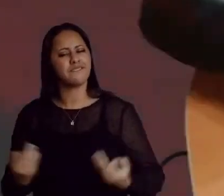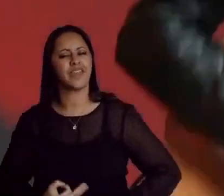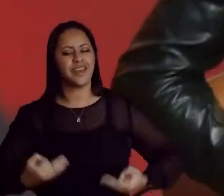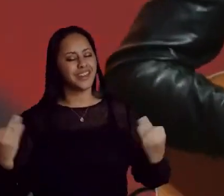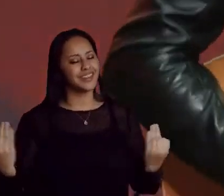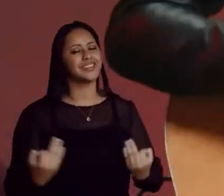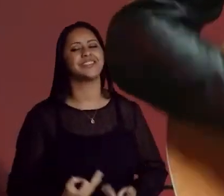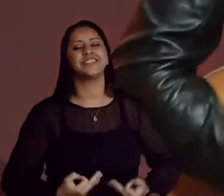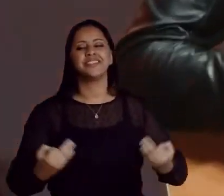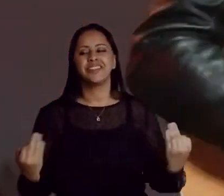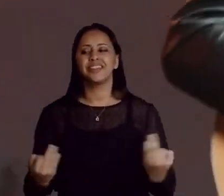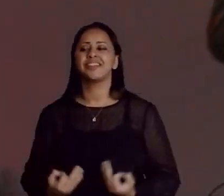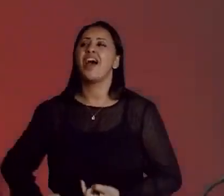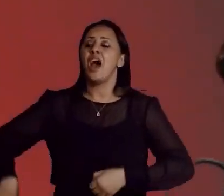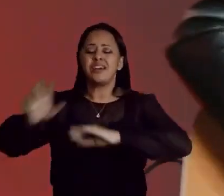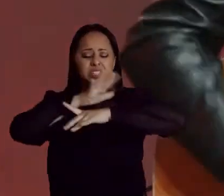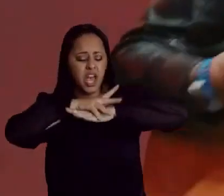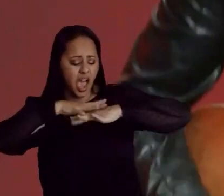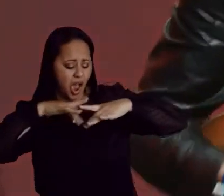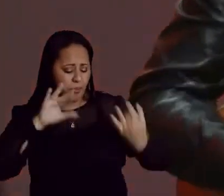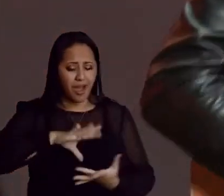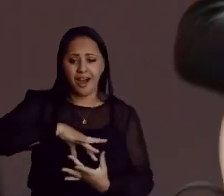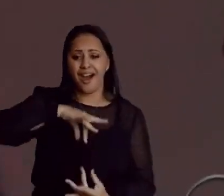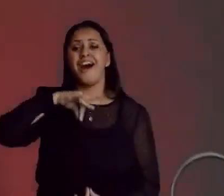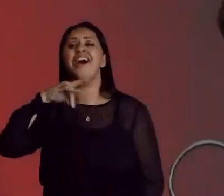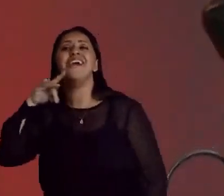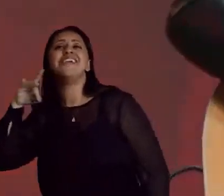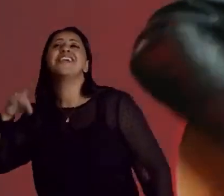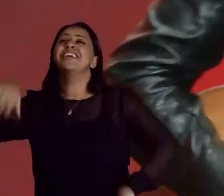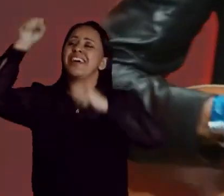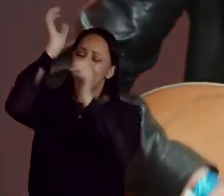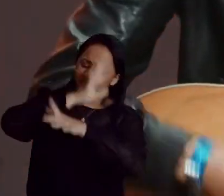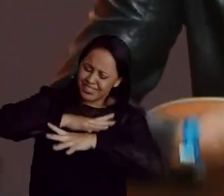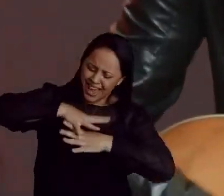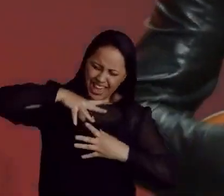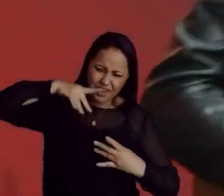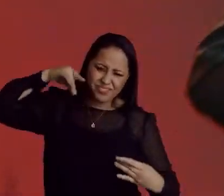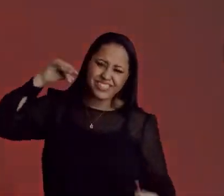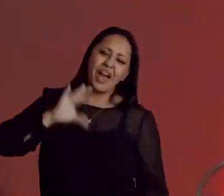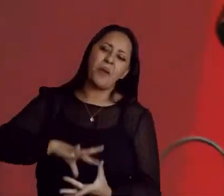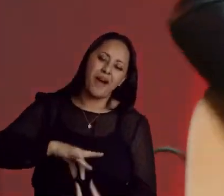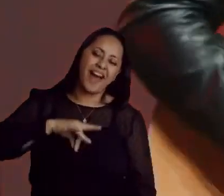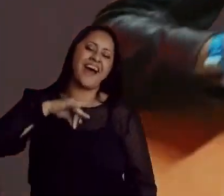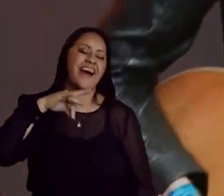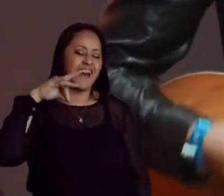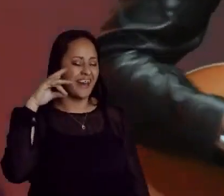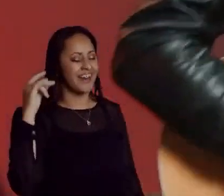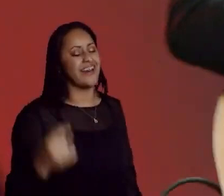é completo. Ele sara minha alma, ele sara minha